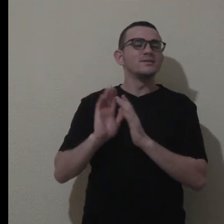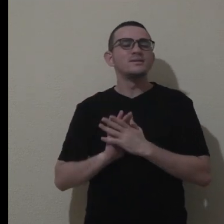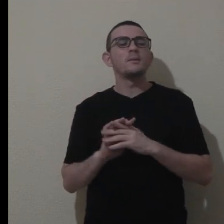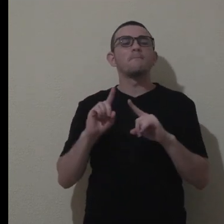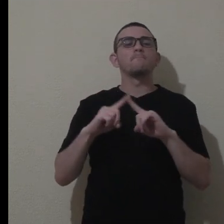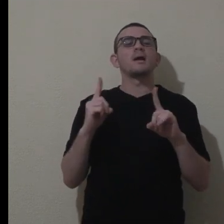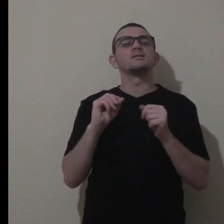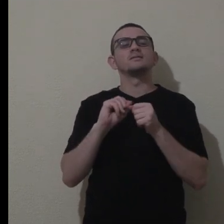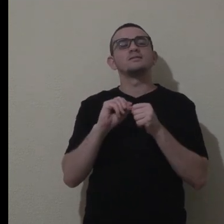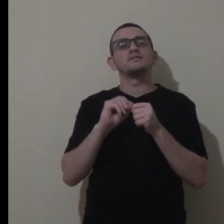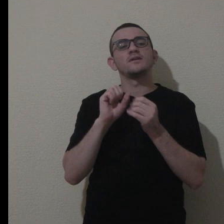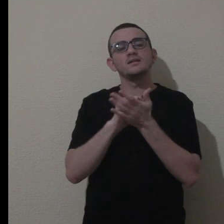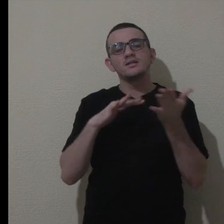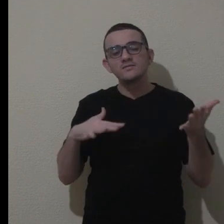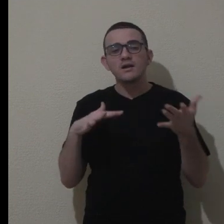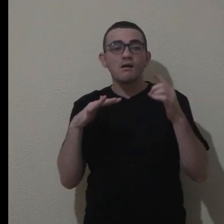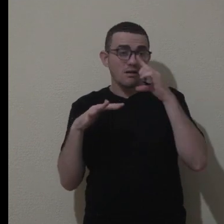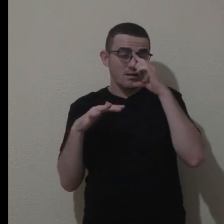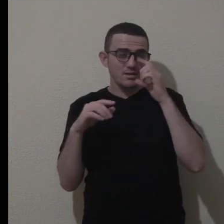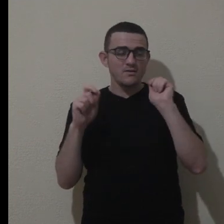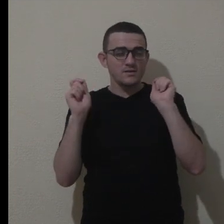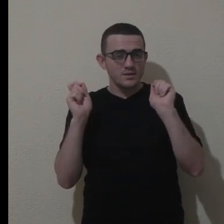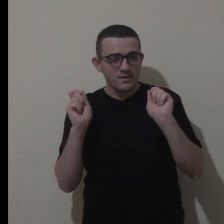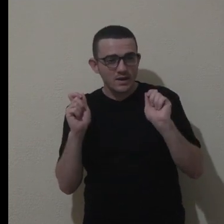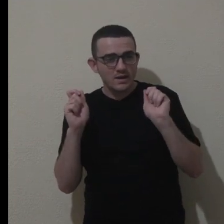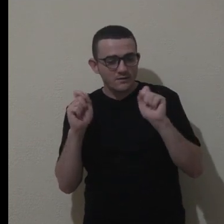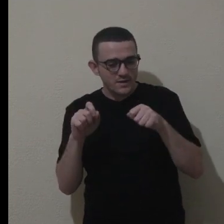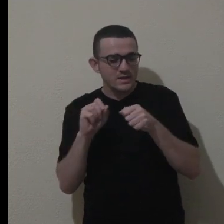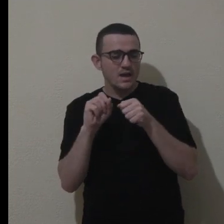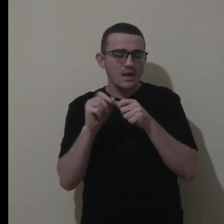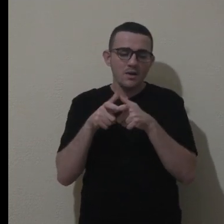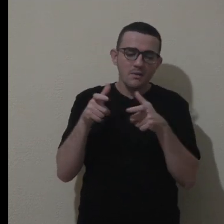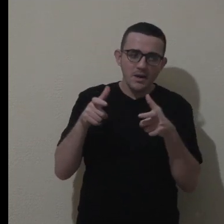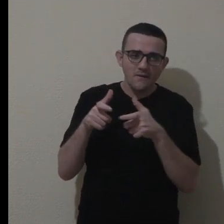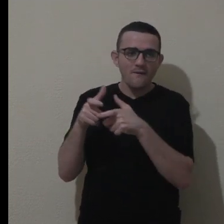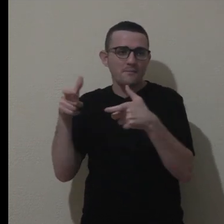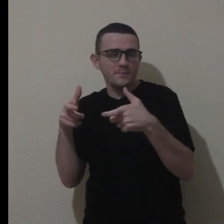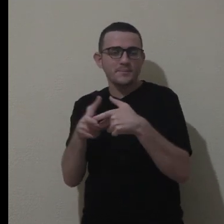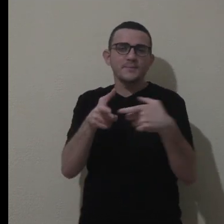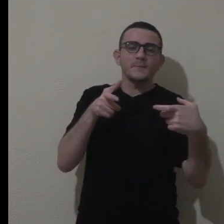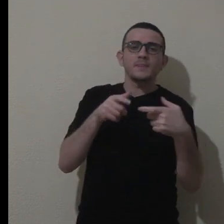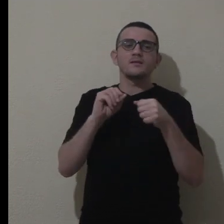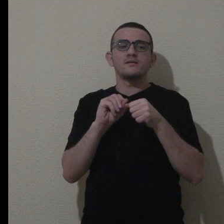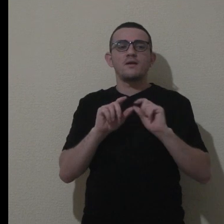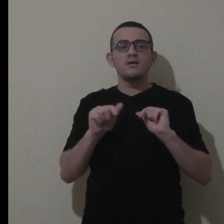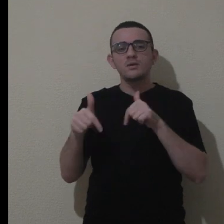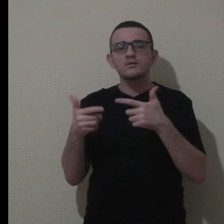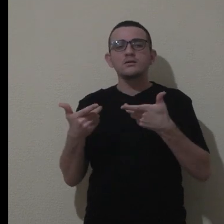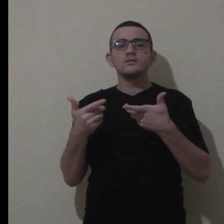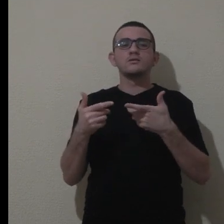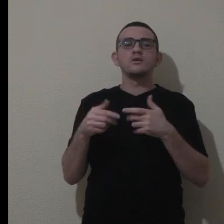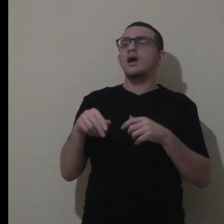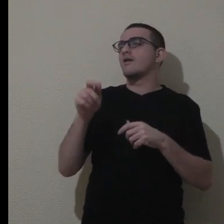Então, se você fez atividade, malha, então você vai ter um depósito maior. Então, com isso, vai manter o teu cérebro mais saudável.